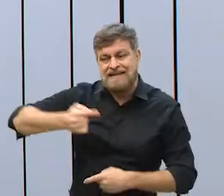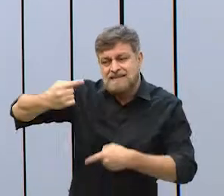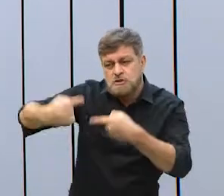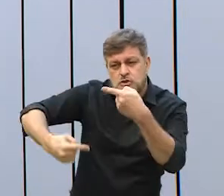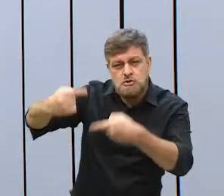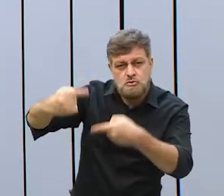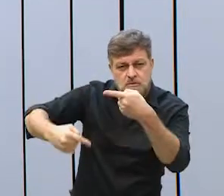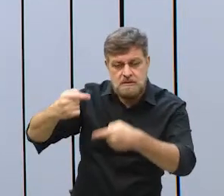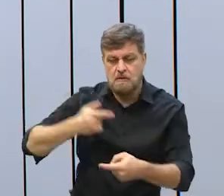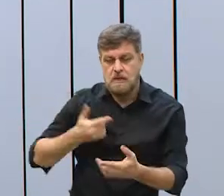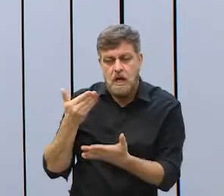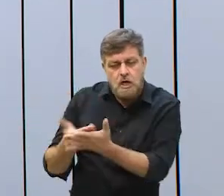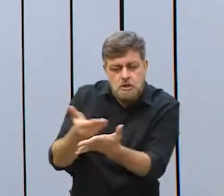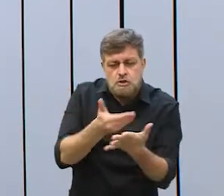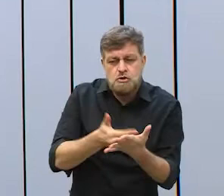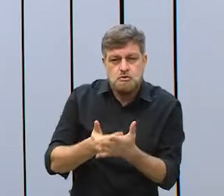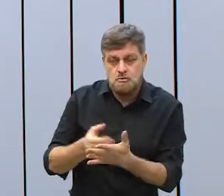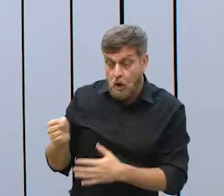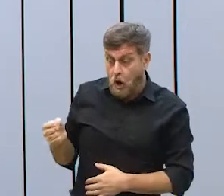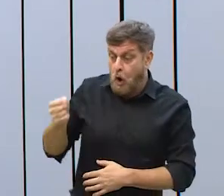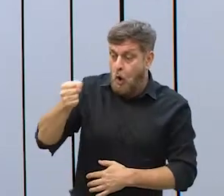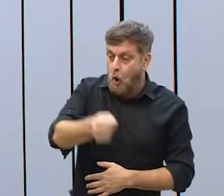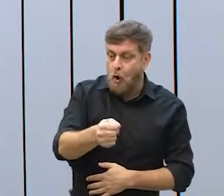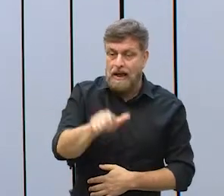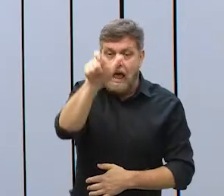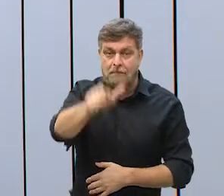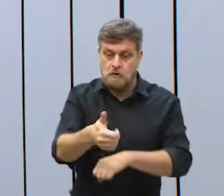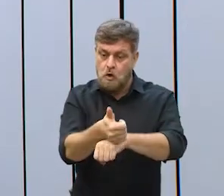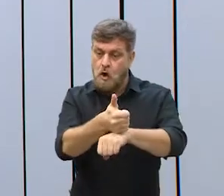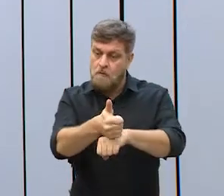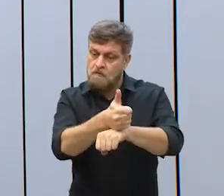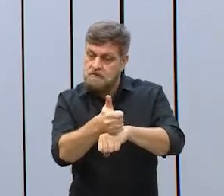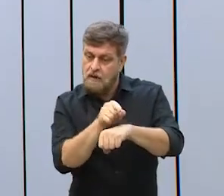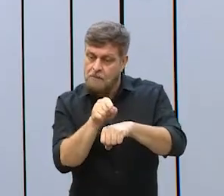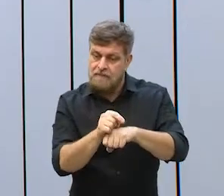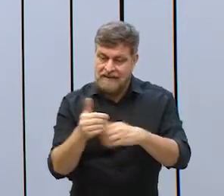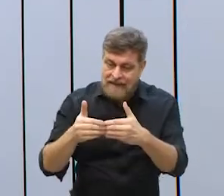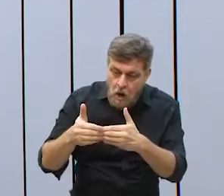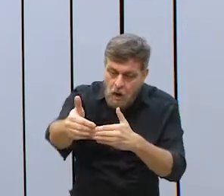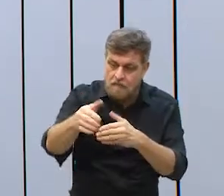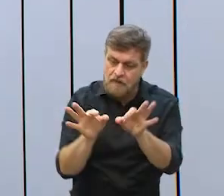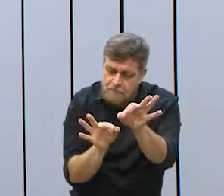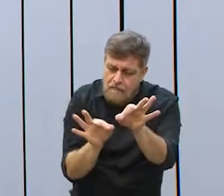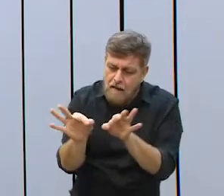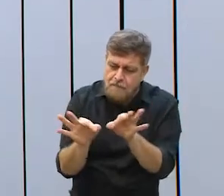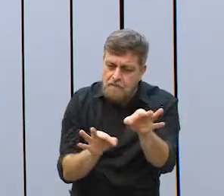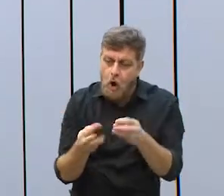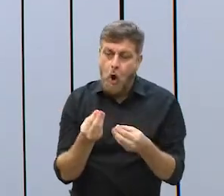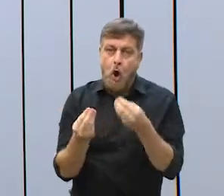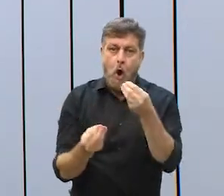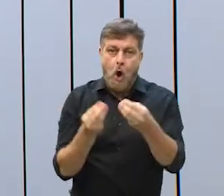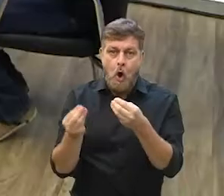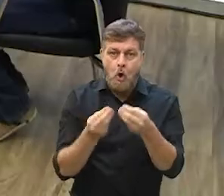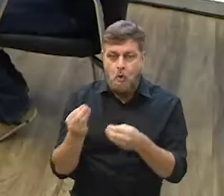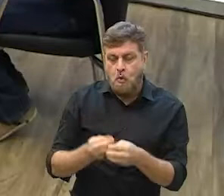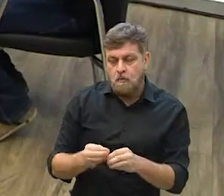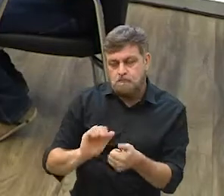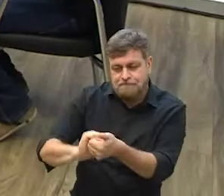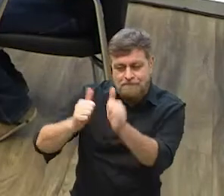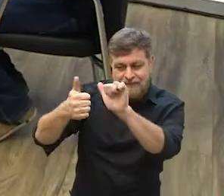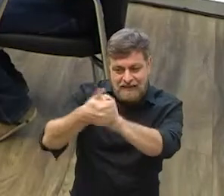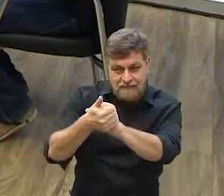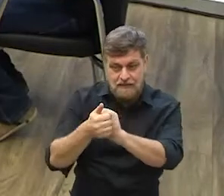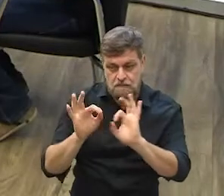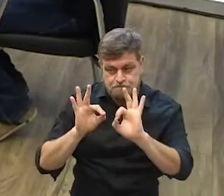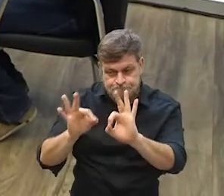discussão, trazer estudos, trazer especialistas para tentar organizar daqui para frente e ver o que dá para reorganizar.